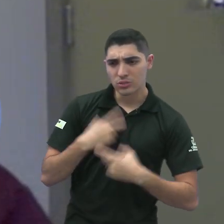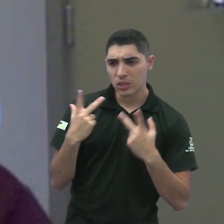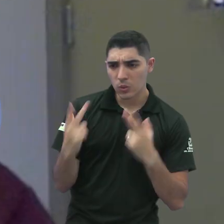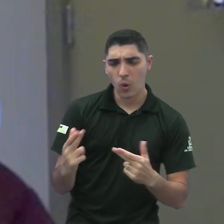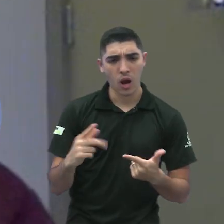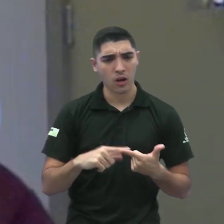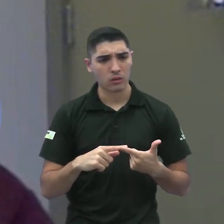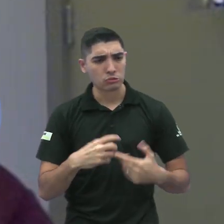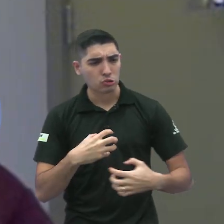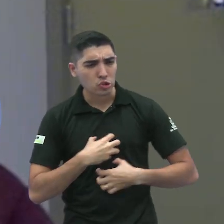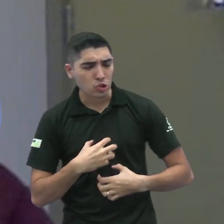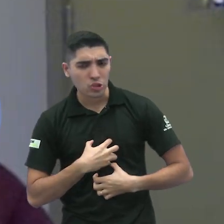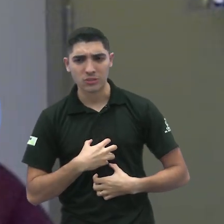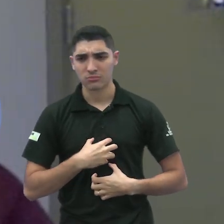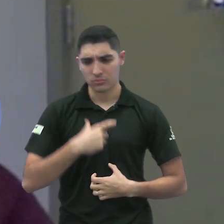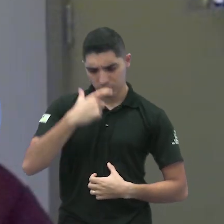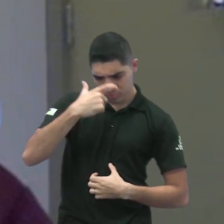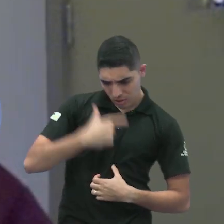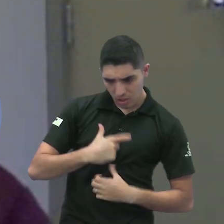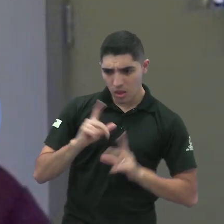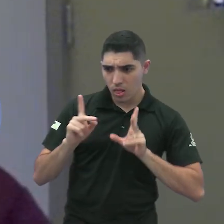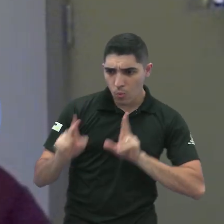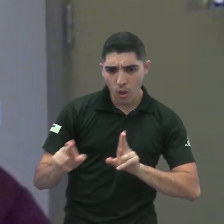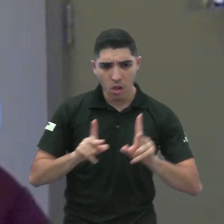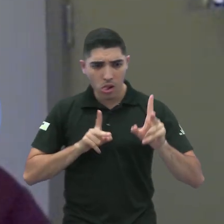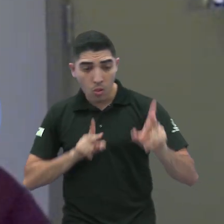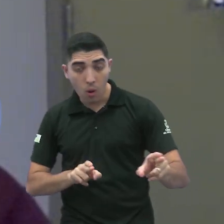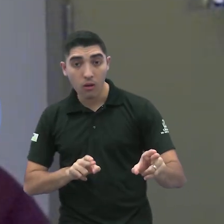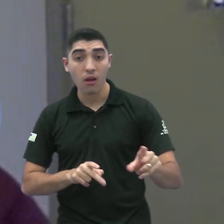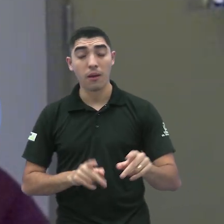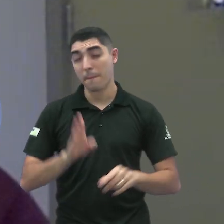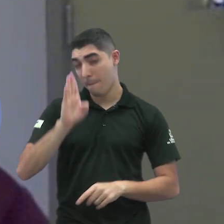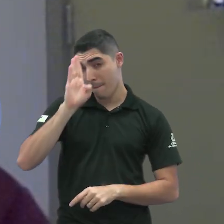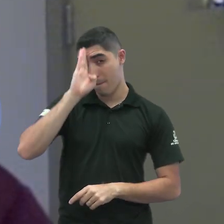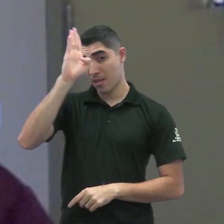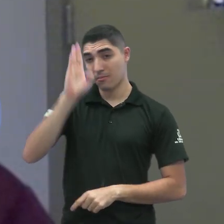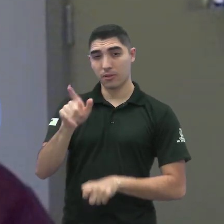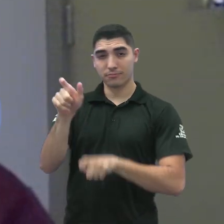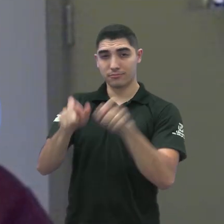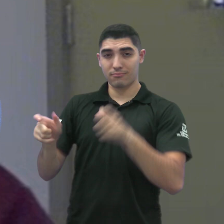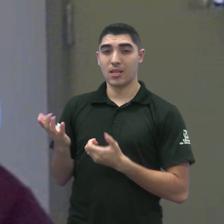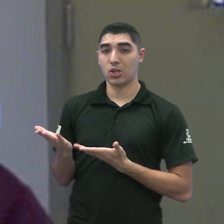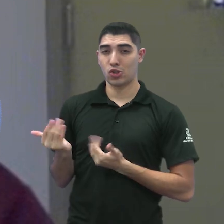com sentimentos, elas têm essa facilidade, né, principalmente aí os